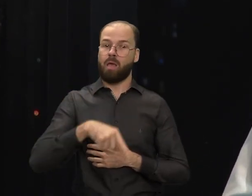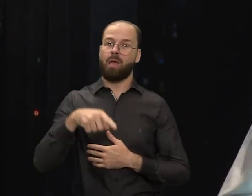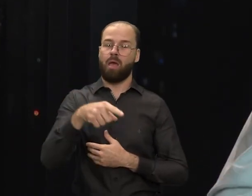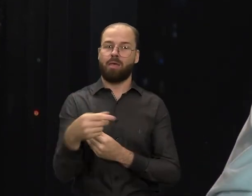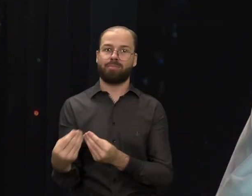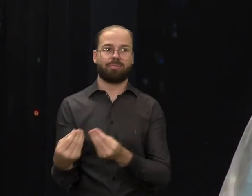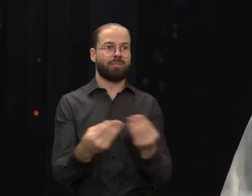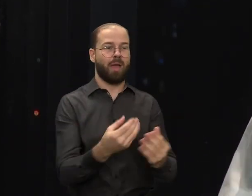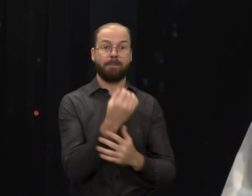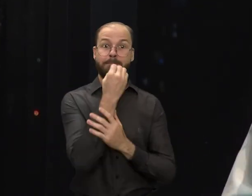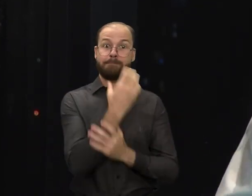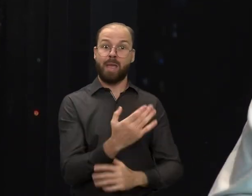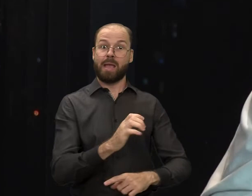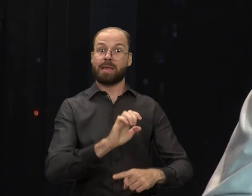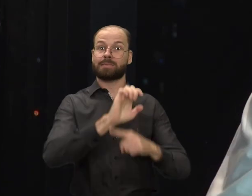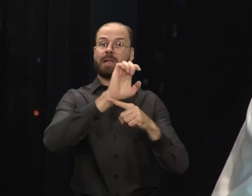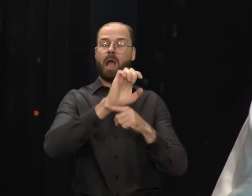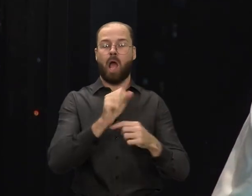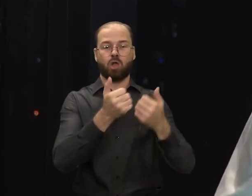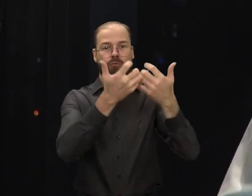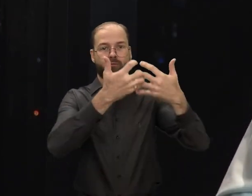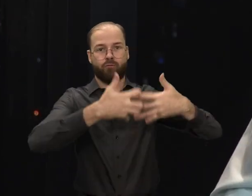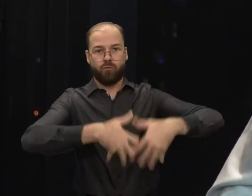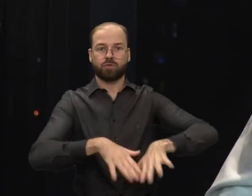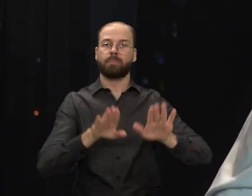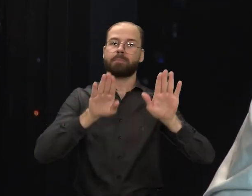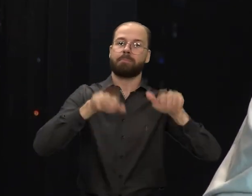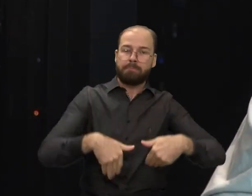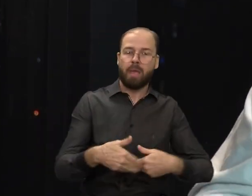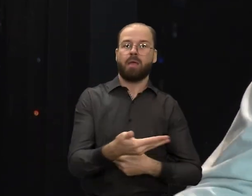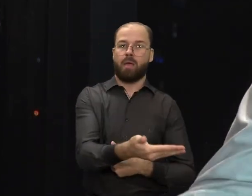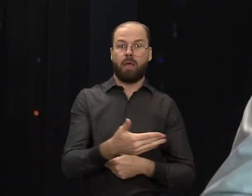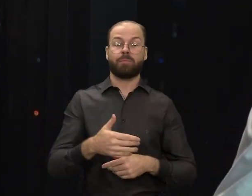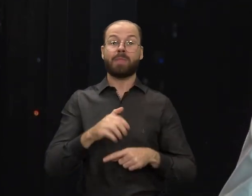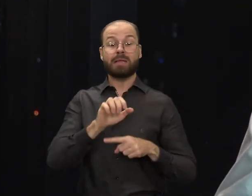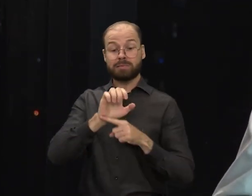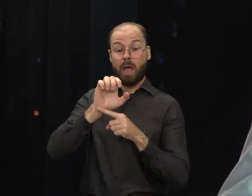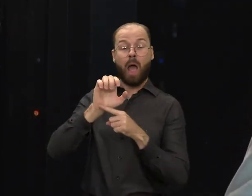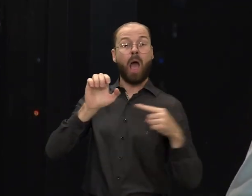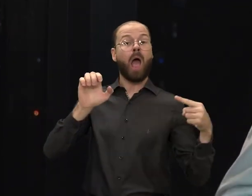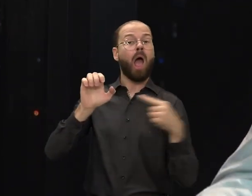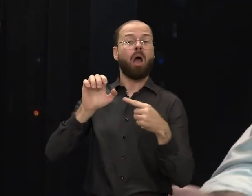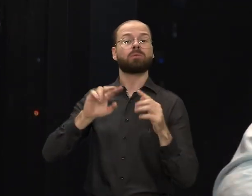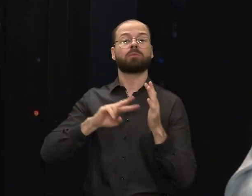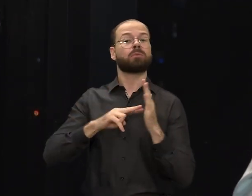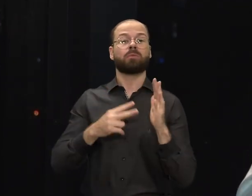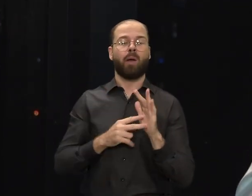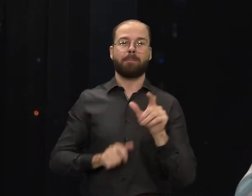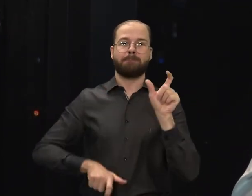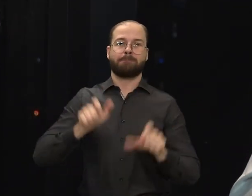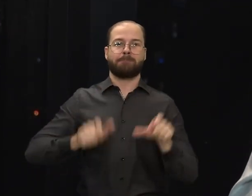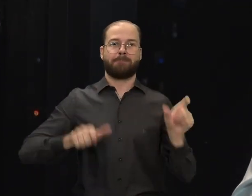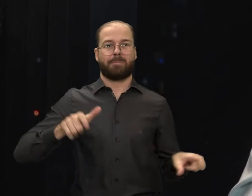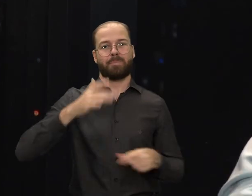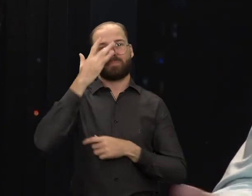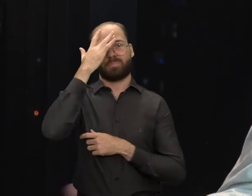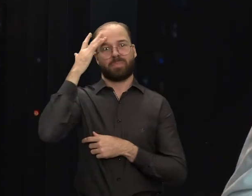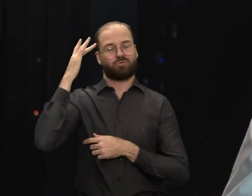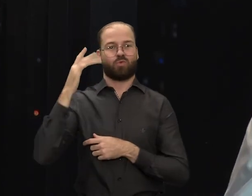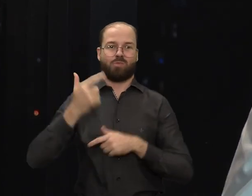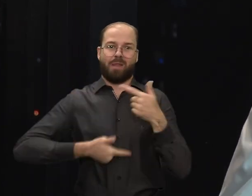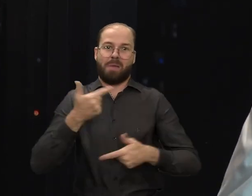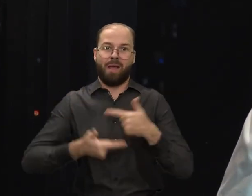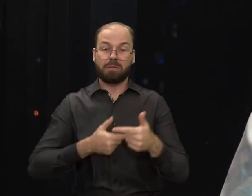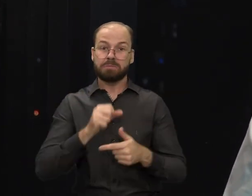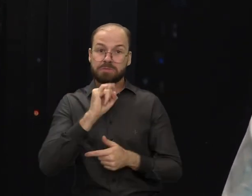O Estado, na verdade, ele são as pessoas. Se você não investe nas pessoas, você